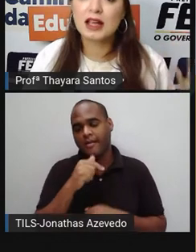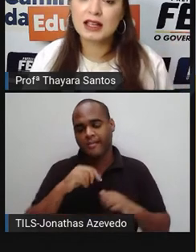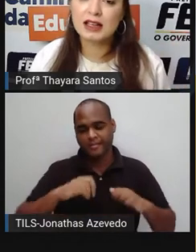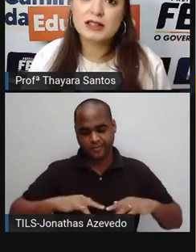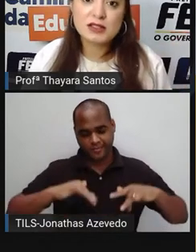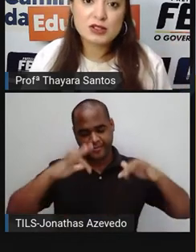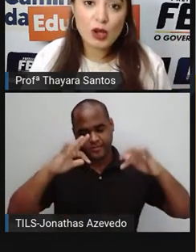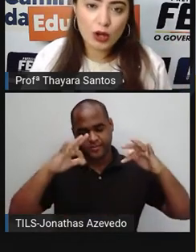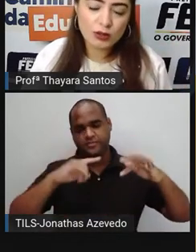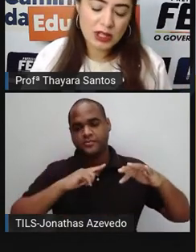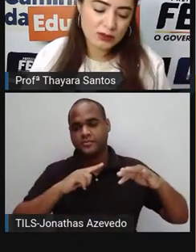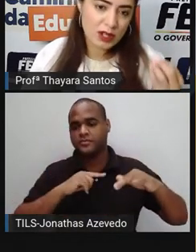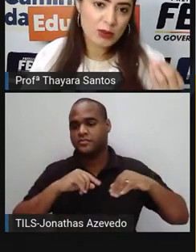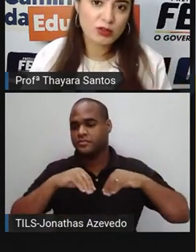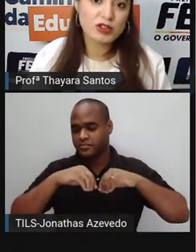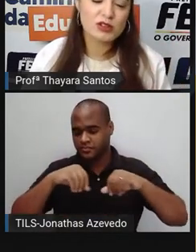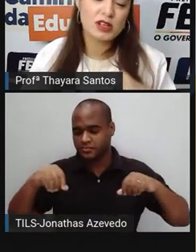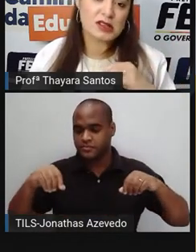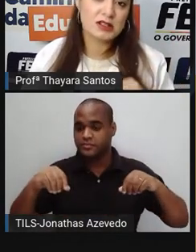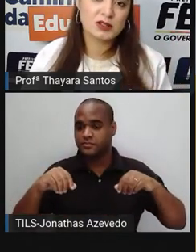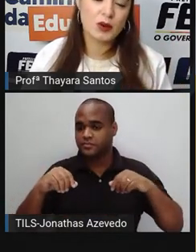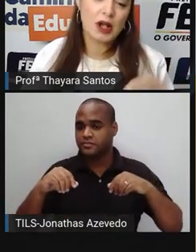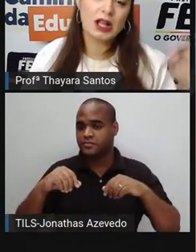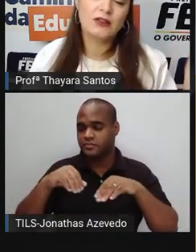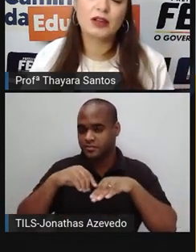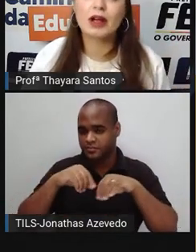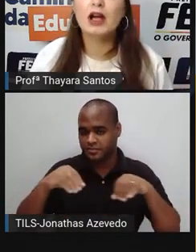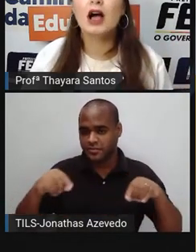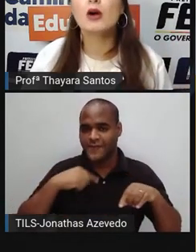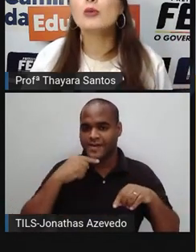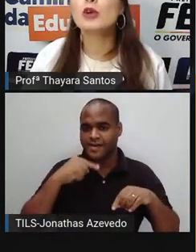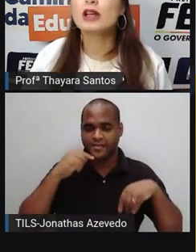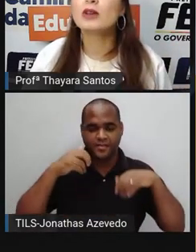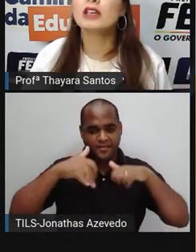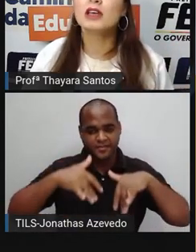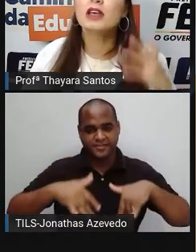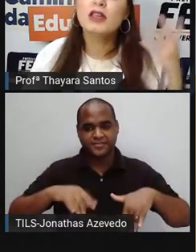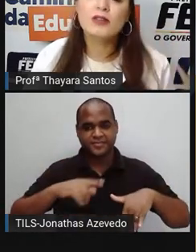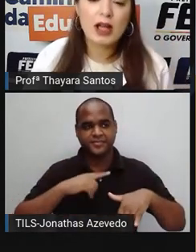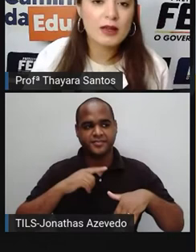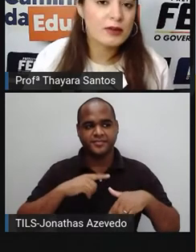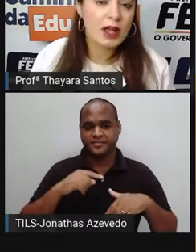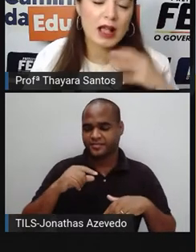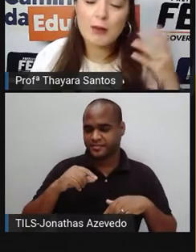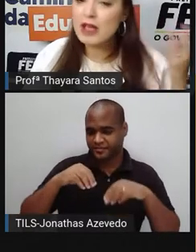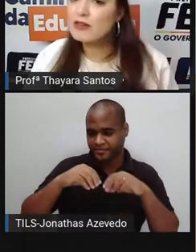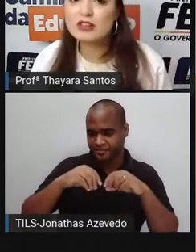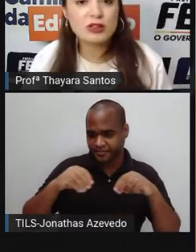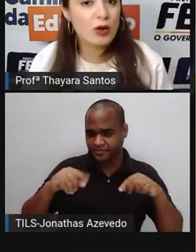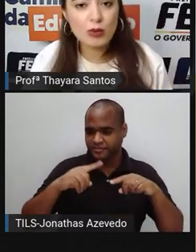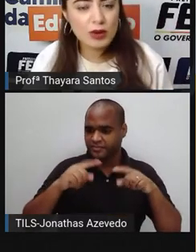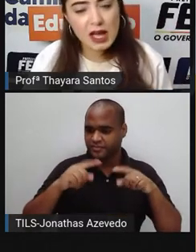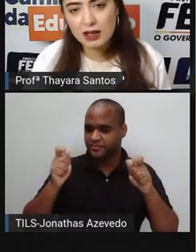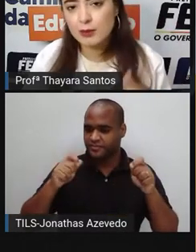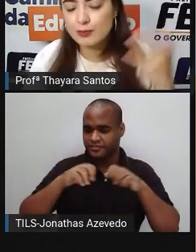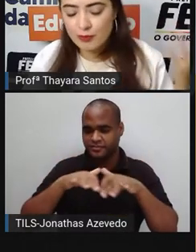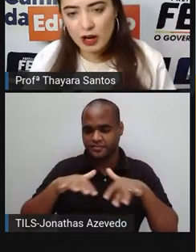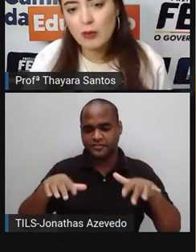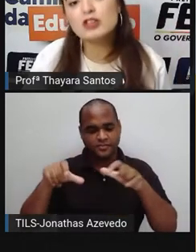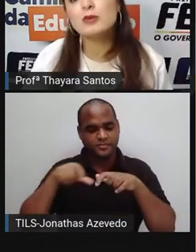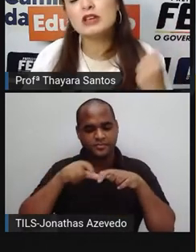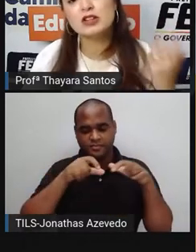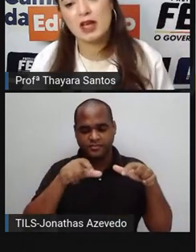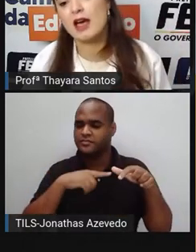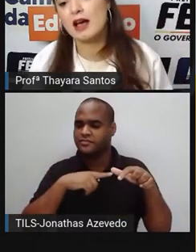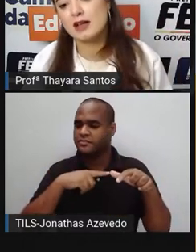ali naquele solo né não tem por onde ele escolhe fica acumulado aí e vai acabar invadindo algum lugar